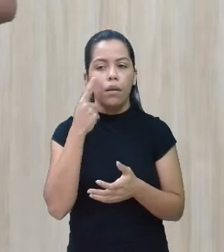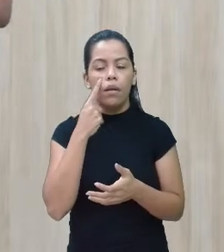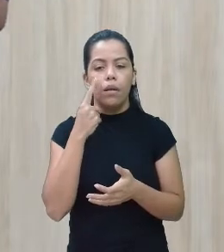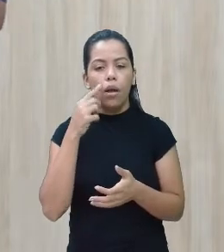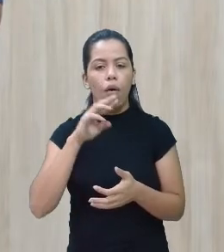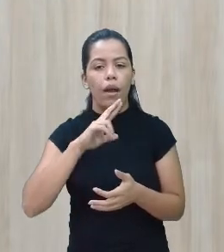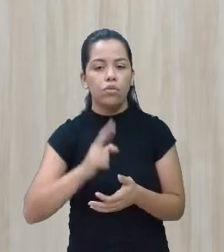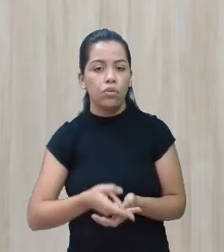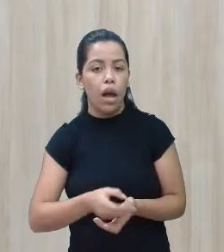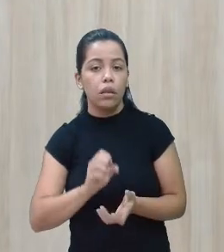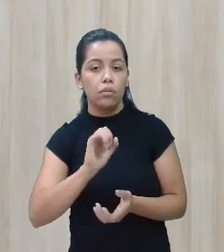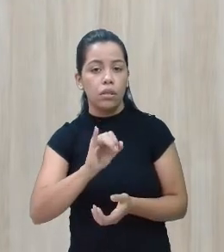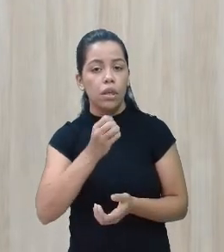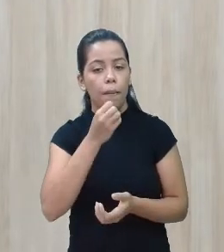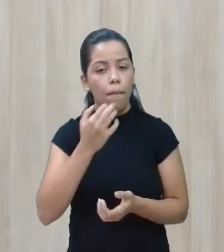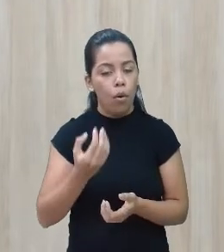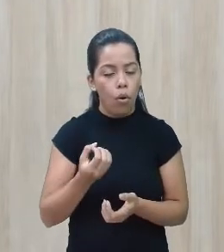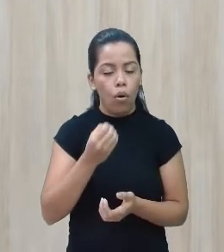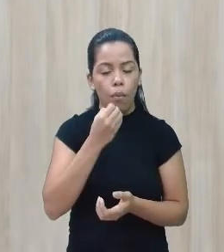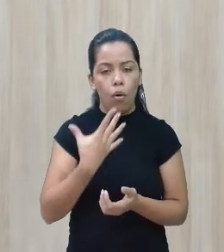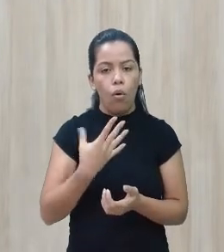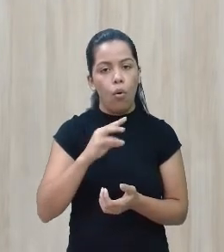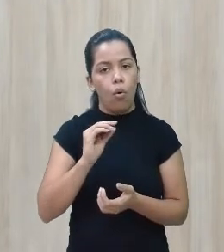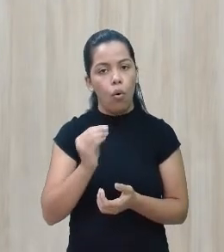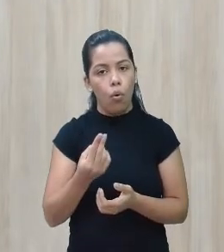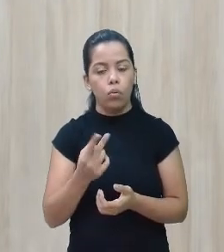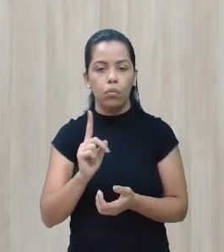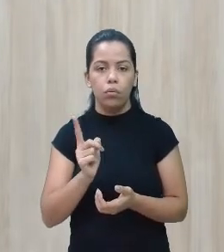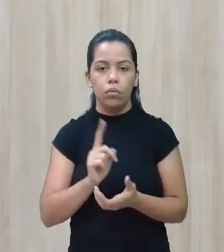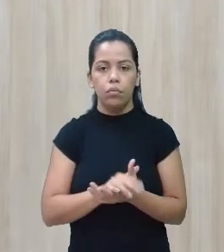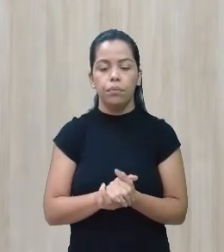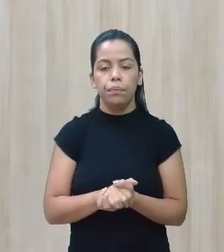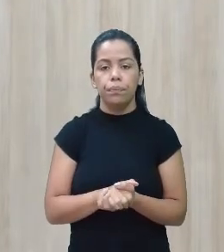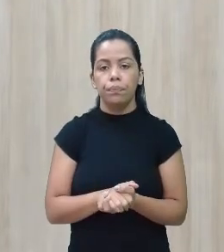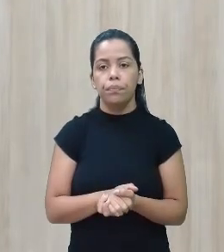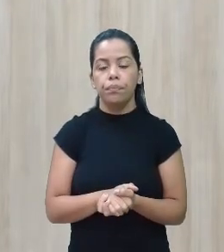trabalho de quem trabalha com marketing digital. Tá certo?